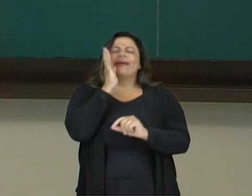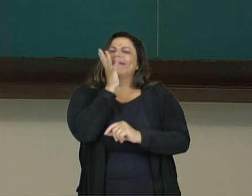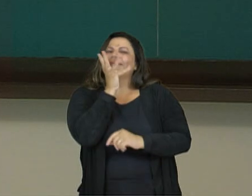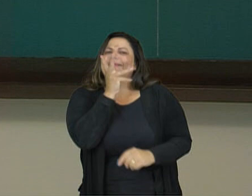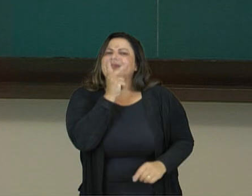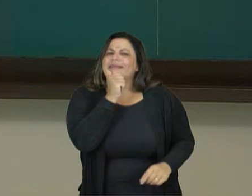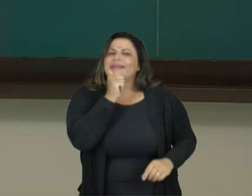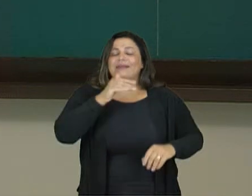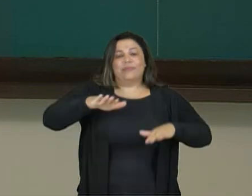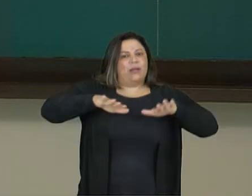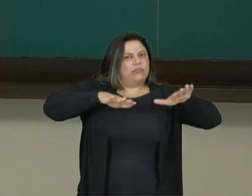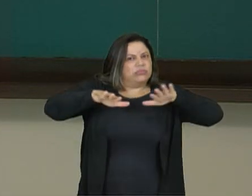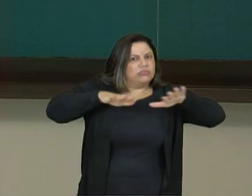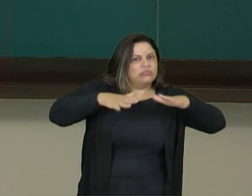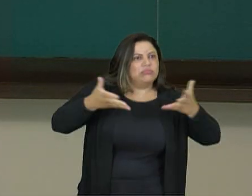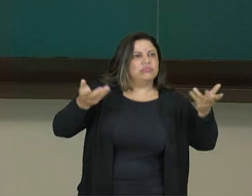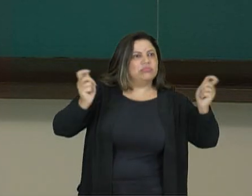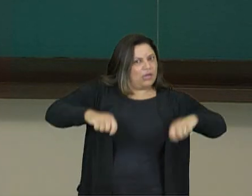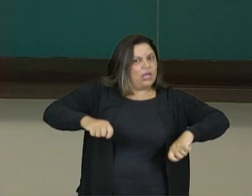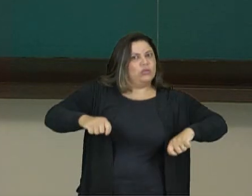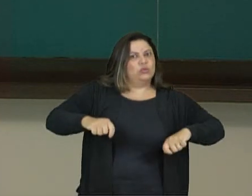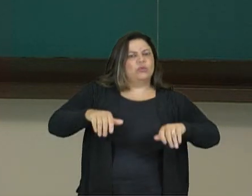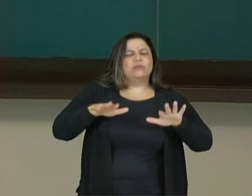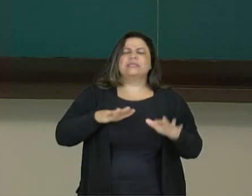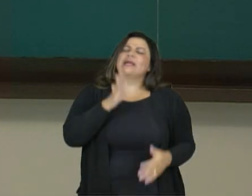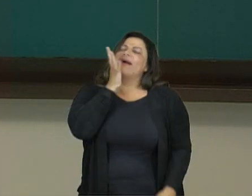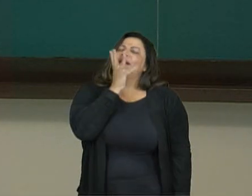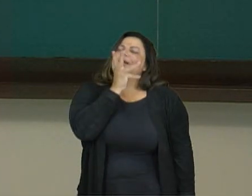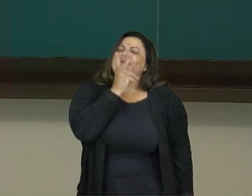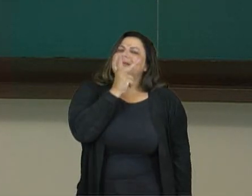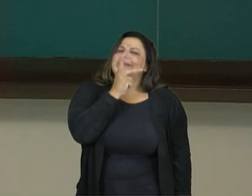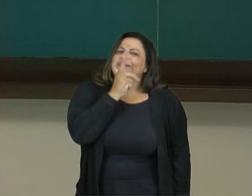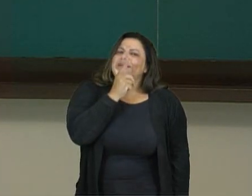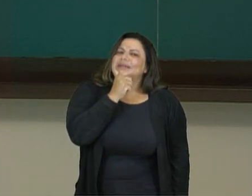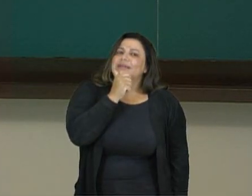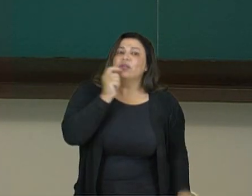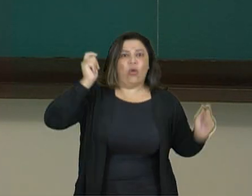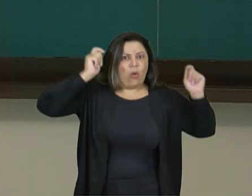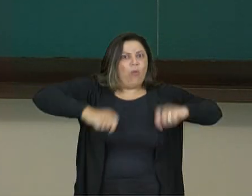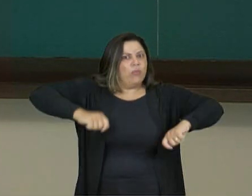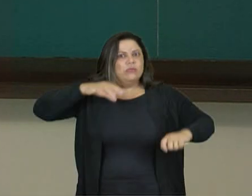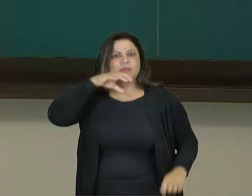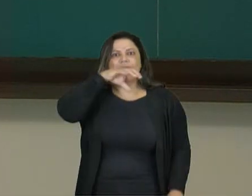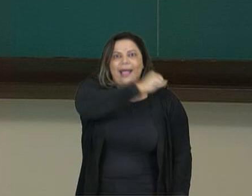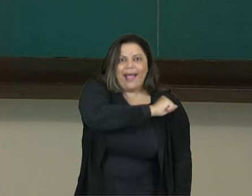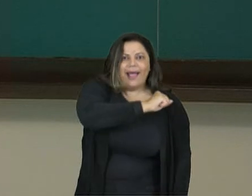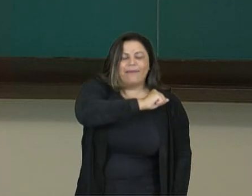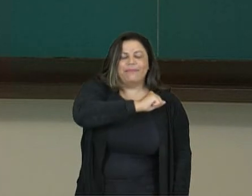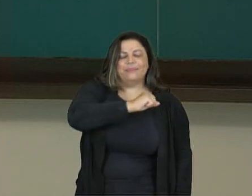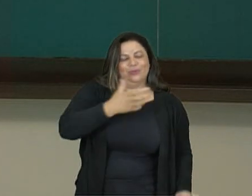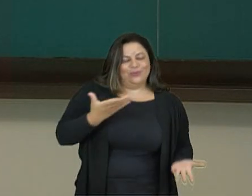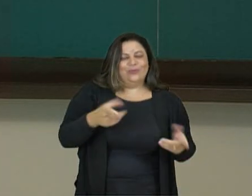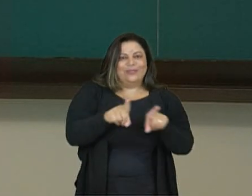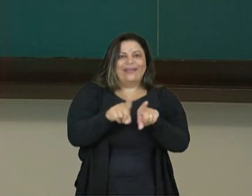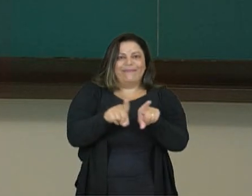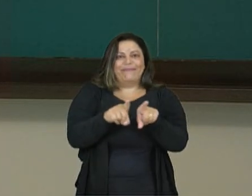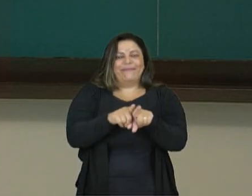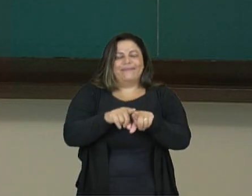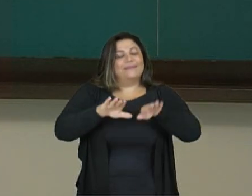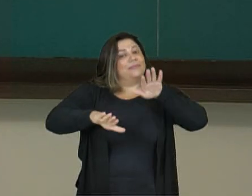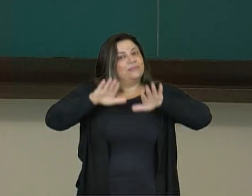a velocidade. Eu estou fazendo um movimento lento aqui, ou eu posso fazer um movimento rápido, e tudo isso também